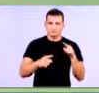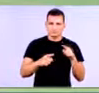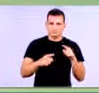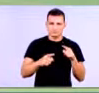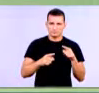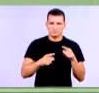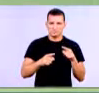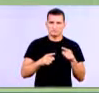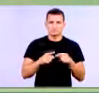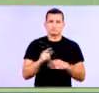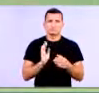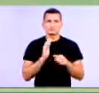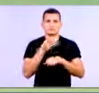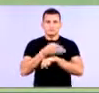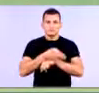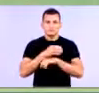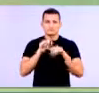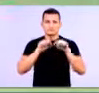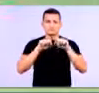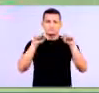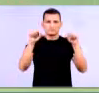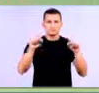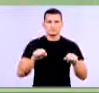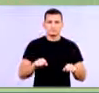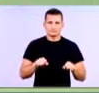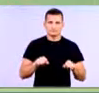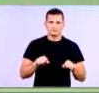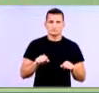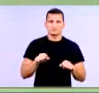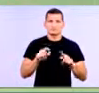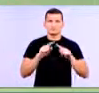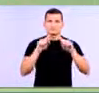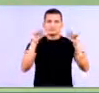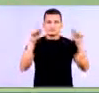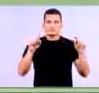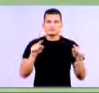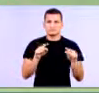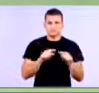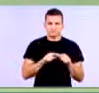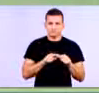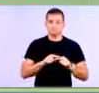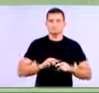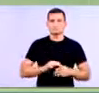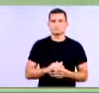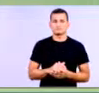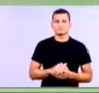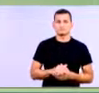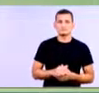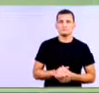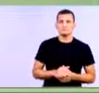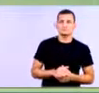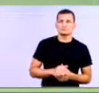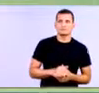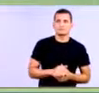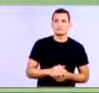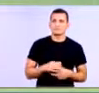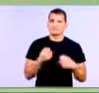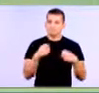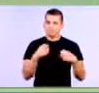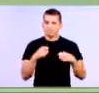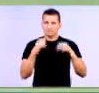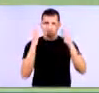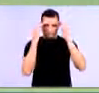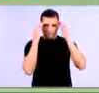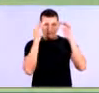né, ao acesso ao sistema, aos funcionários aqui. Isso tem que ser